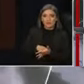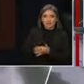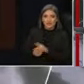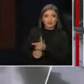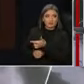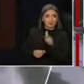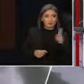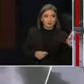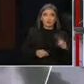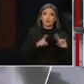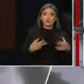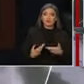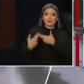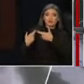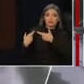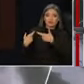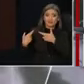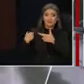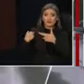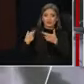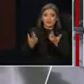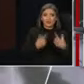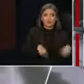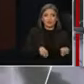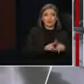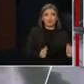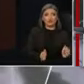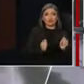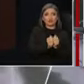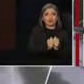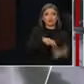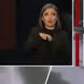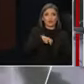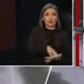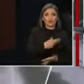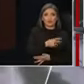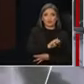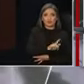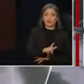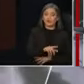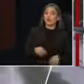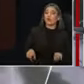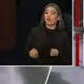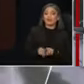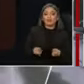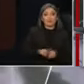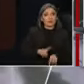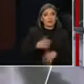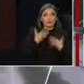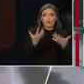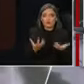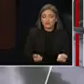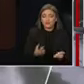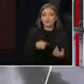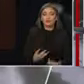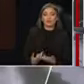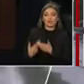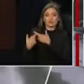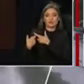uma responsabilidade solidária em condenação penal. Ademais, não se admite a responsabilidade objetiva